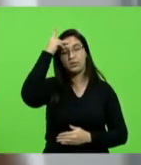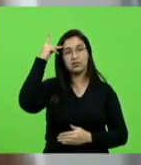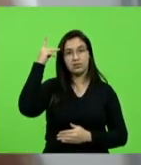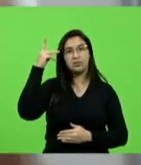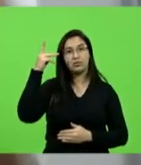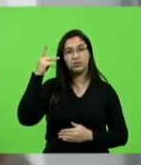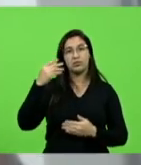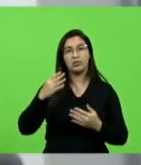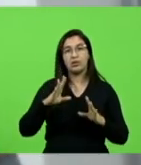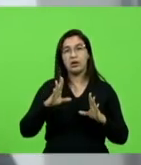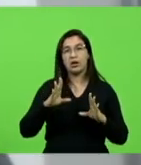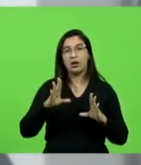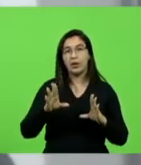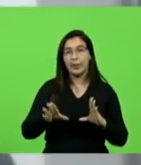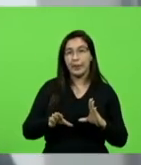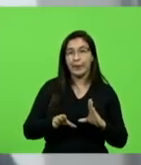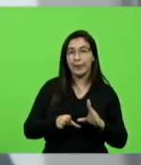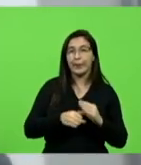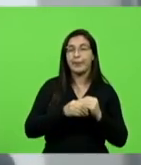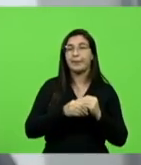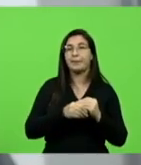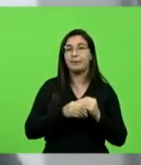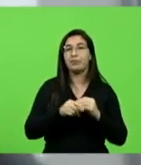artigo 19.